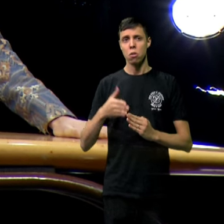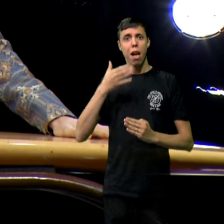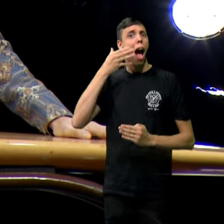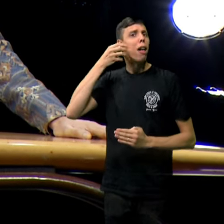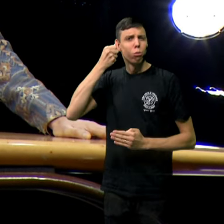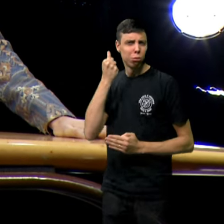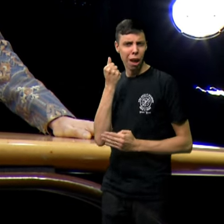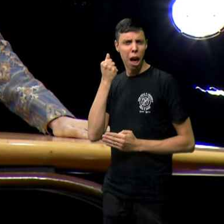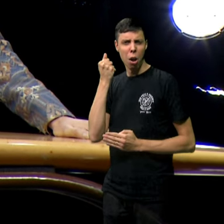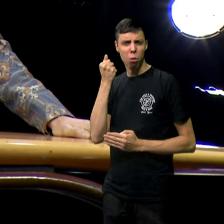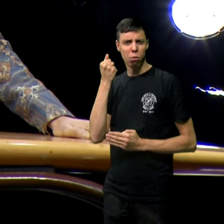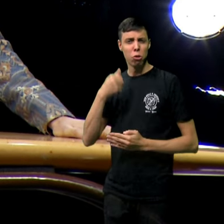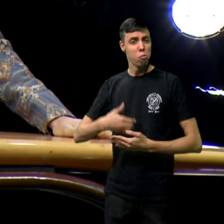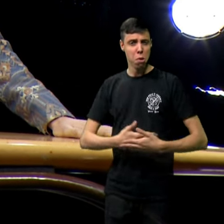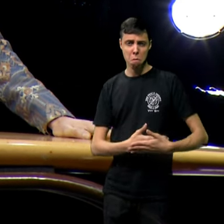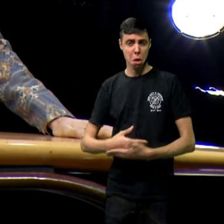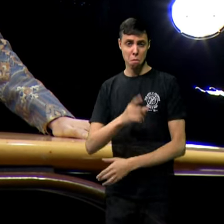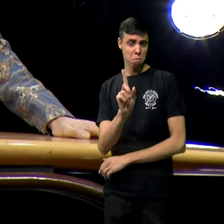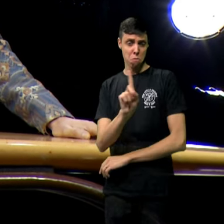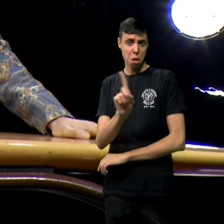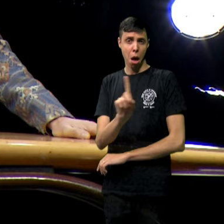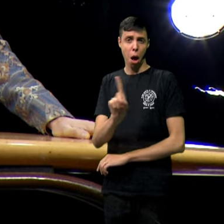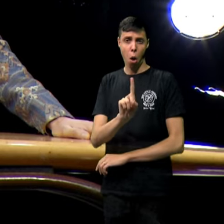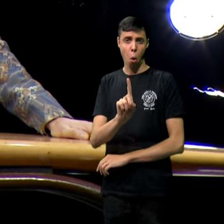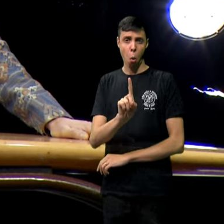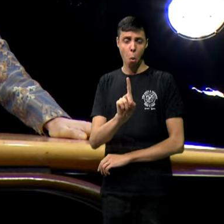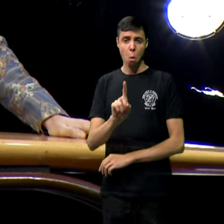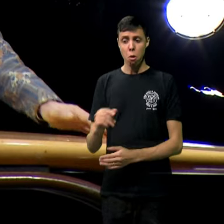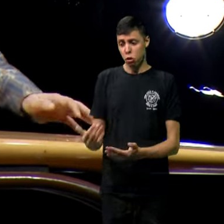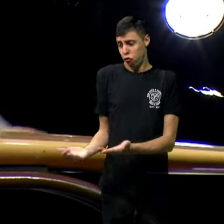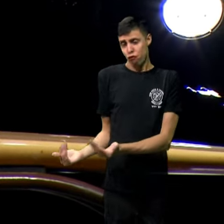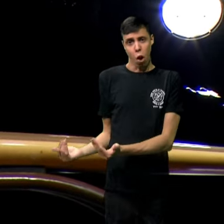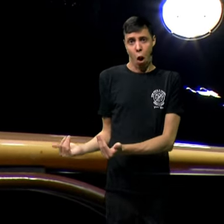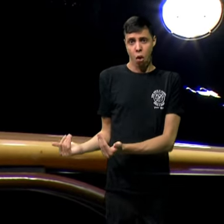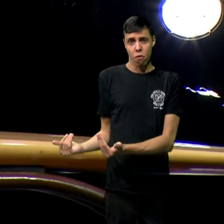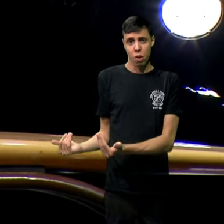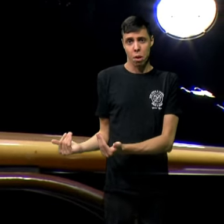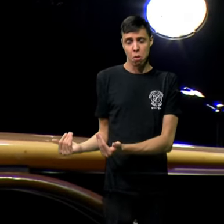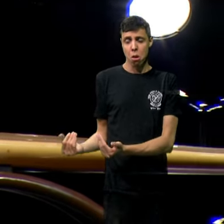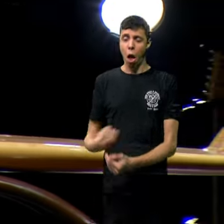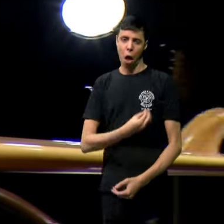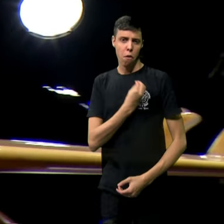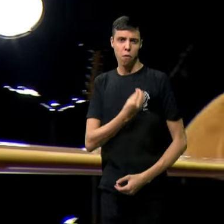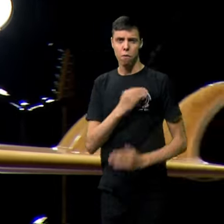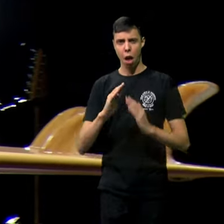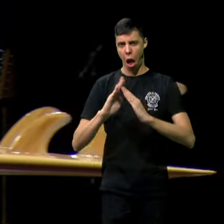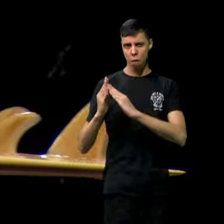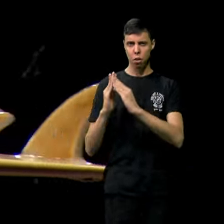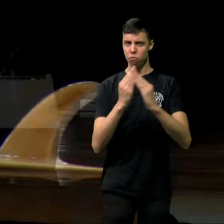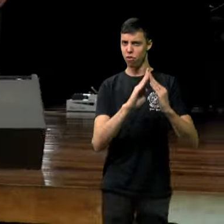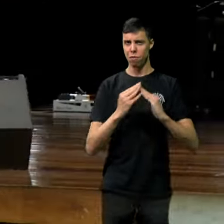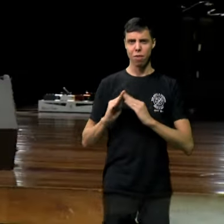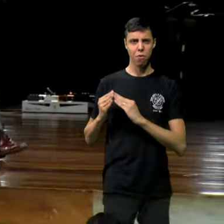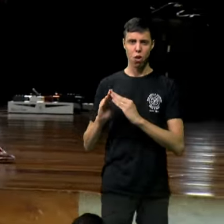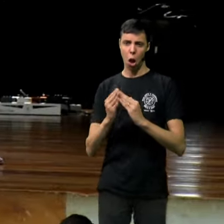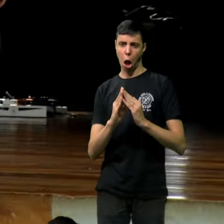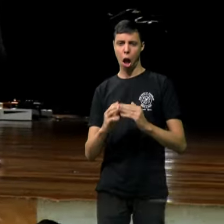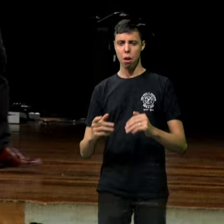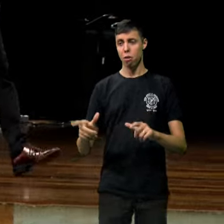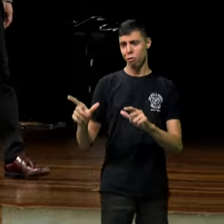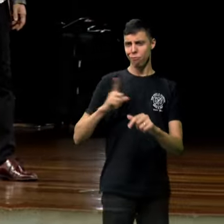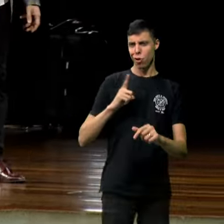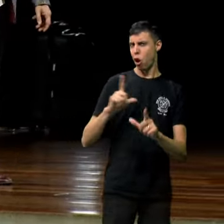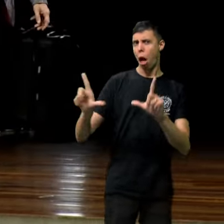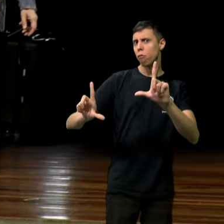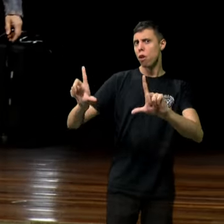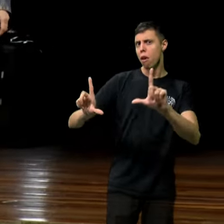a adolescência, até a juventude. Vivi na favela, não uma favela como de hoje, com TV a cabo e asfalto. Era